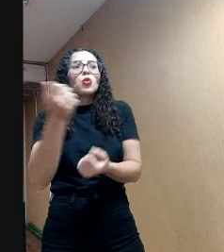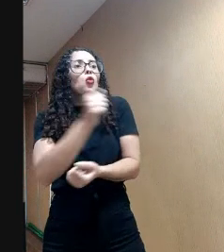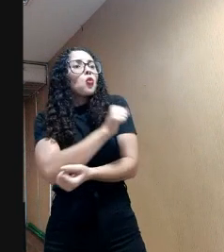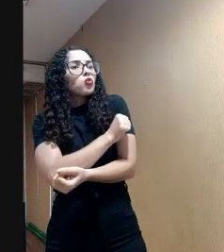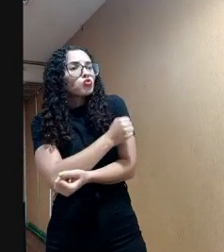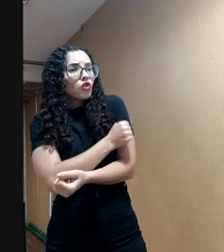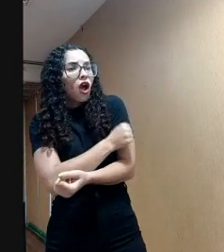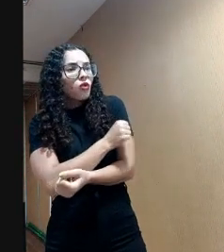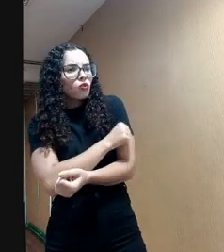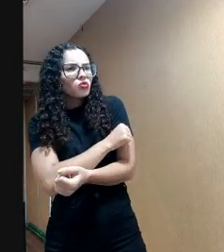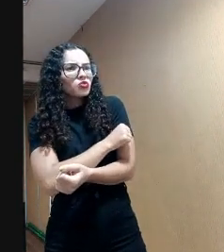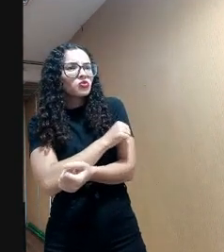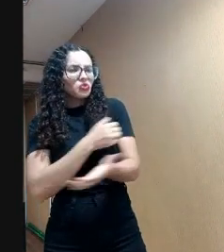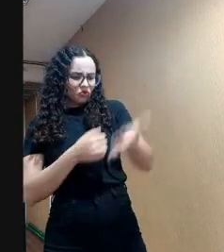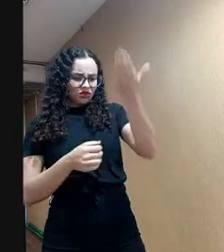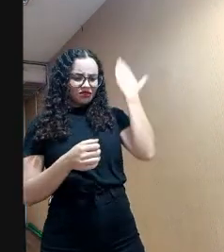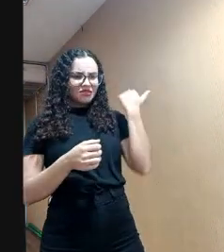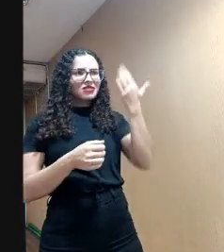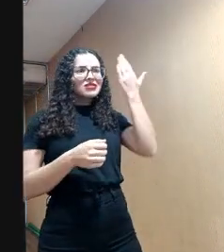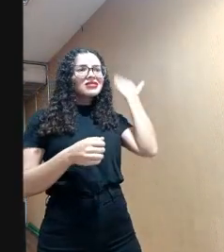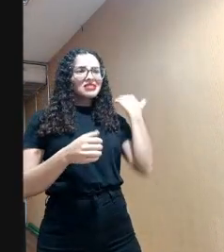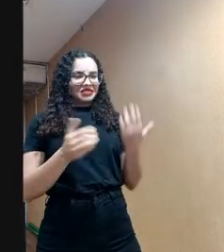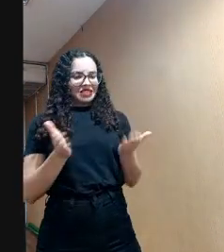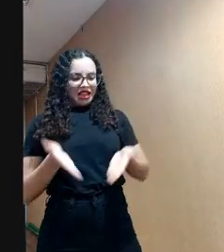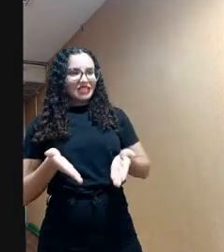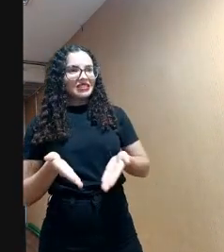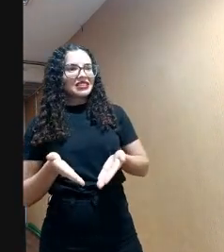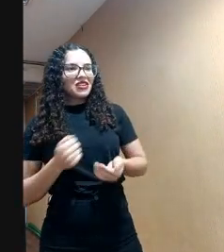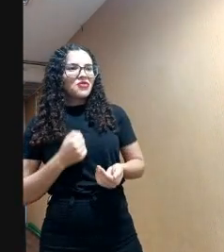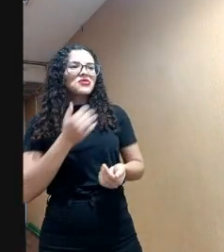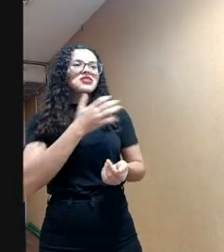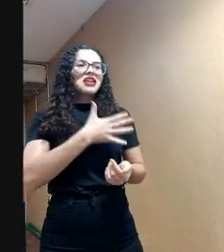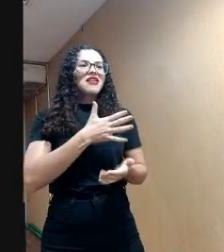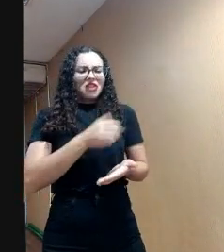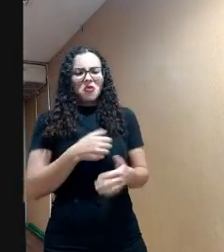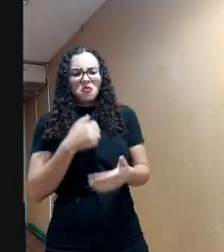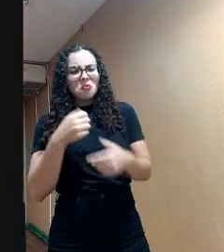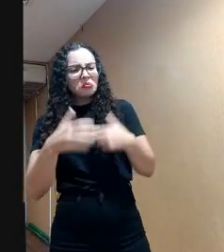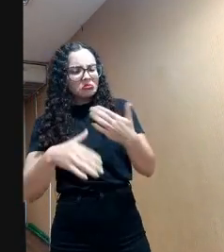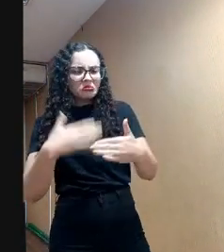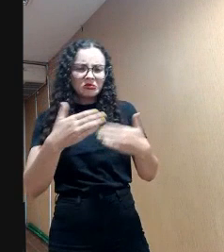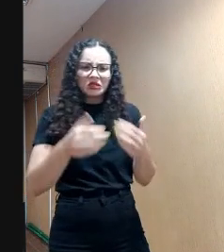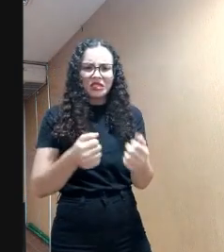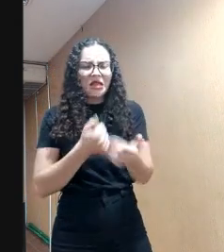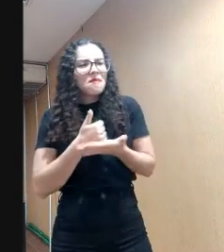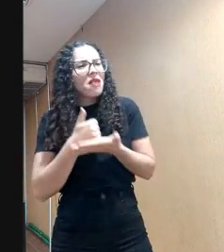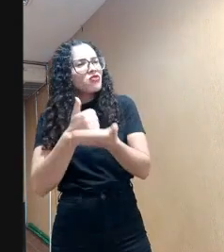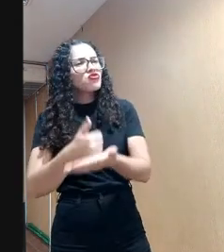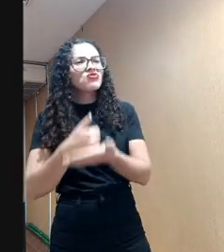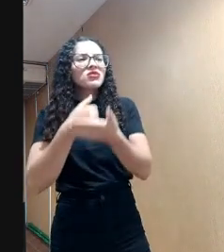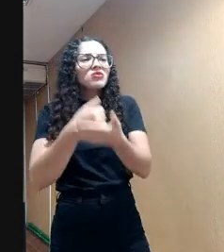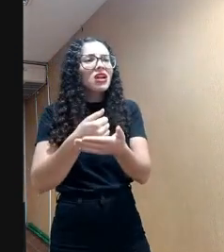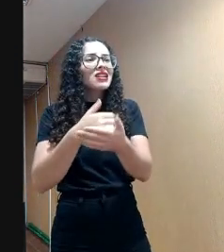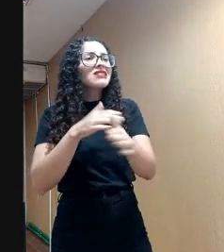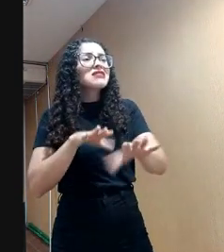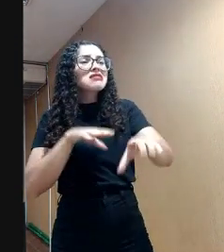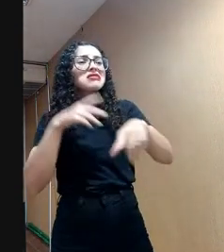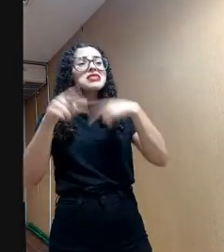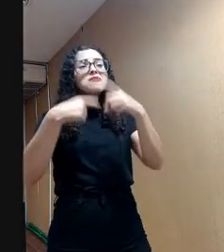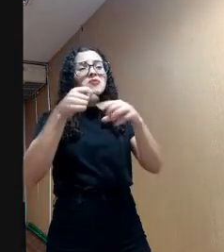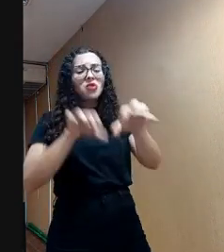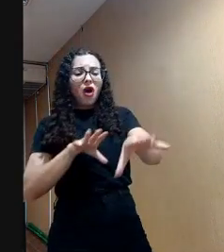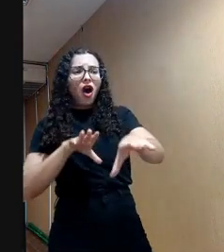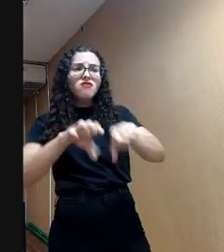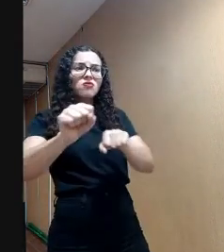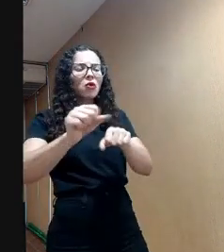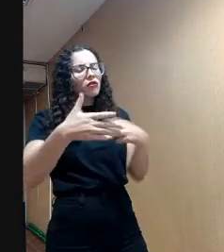alunos, contribuíram com os nossos eventos, e depois que se formaram, eles retornam contribuindo com o